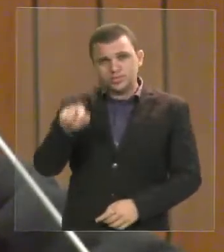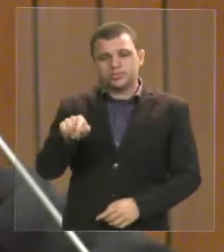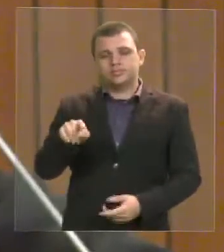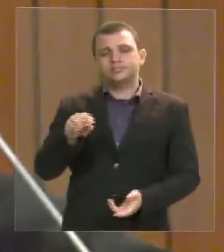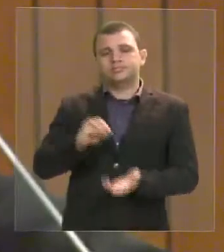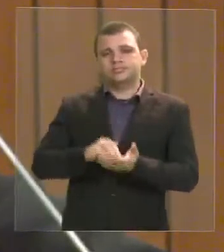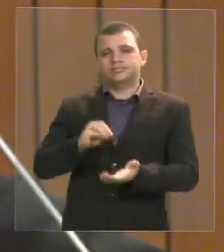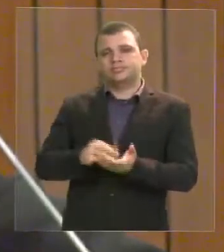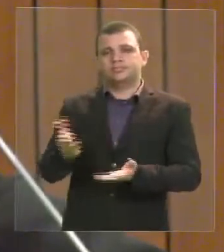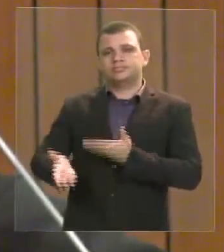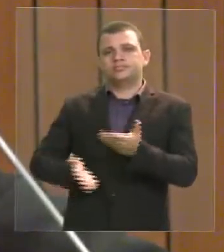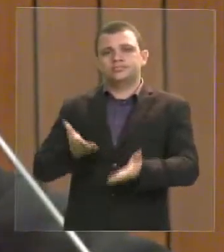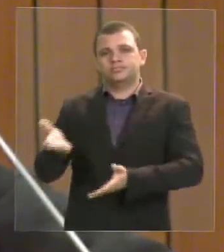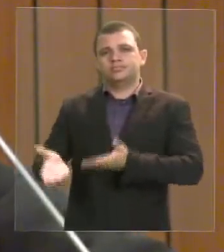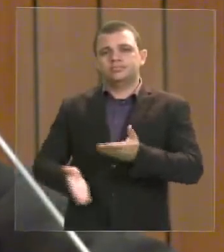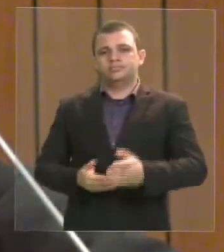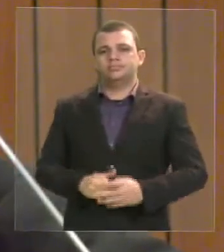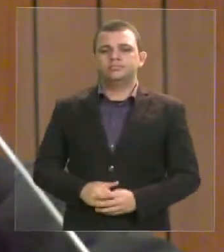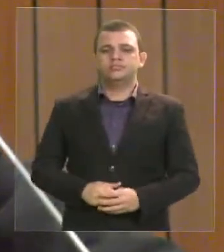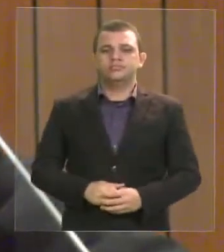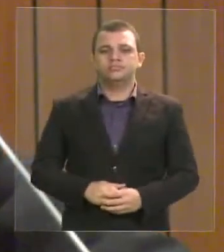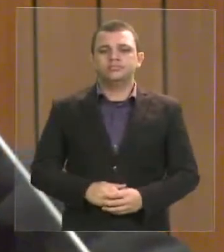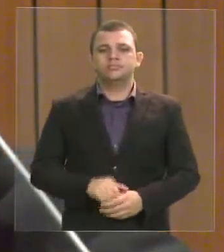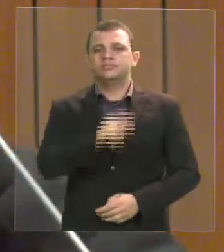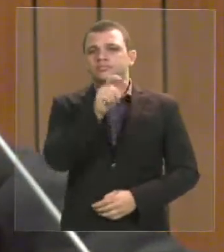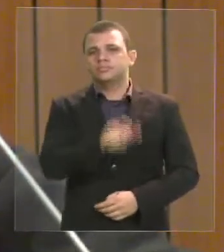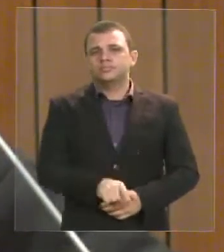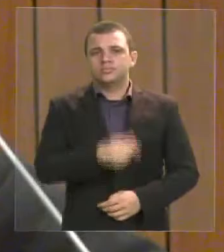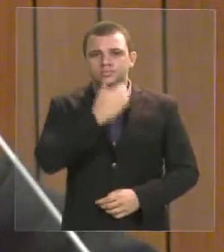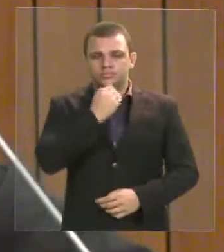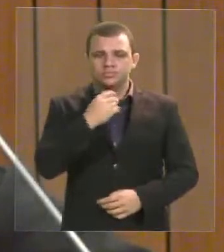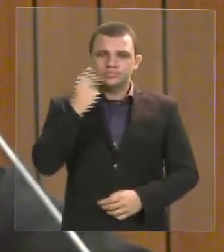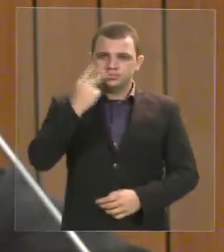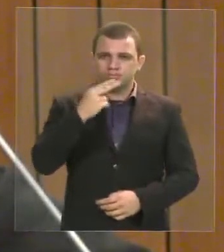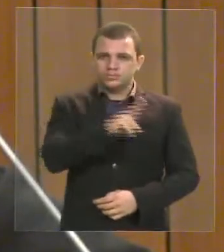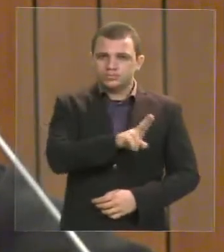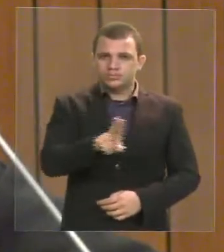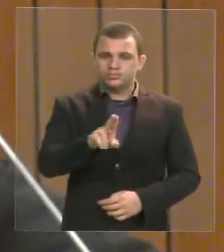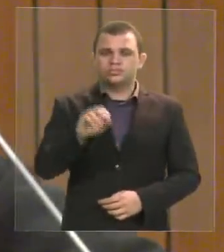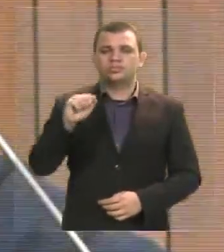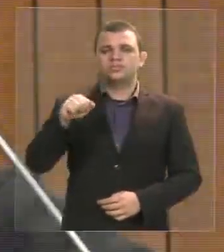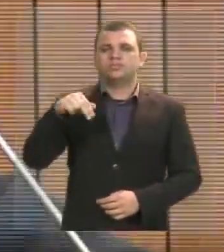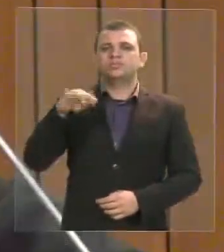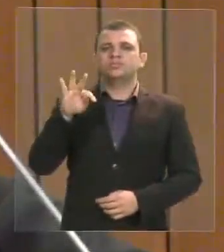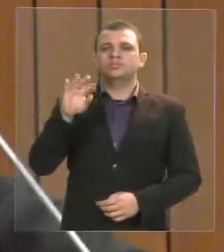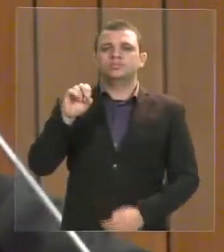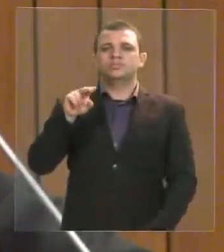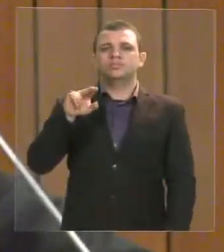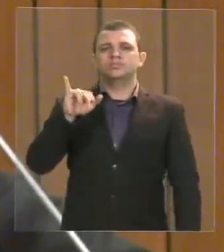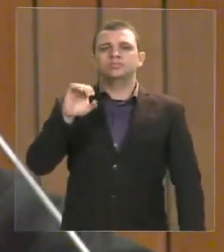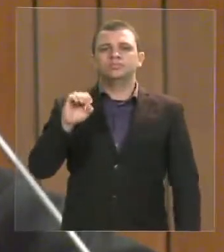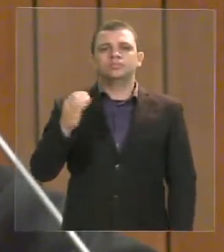favorecidos. Antônio Alves de Aguiar, vereador,